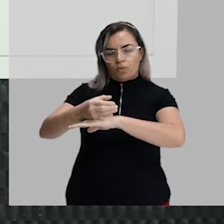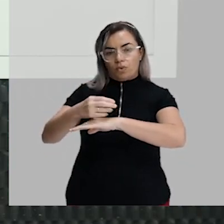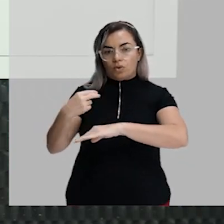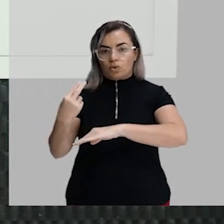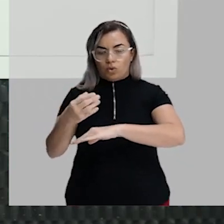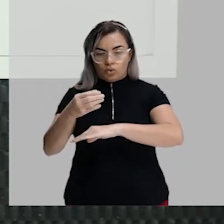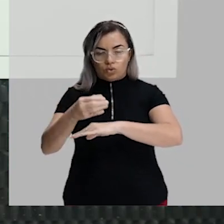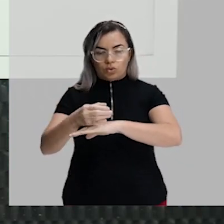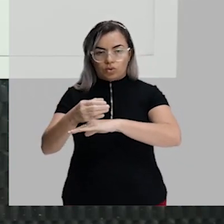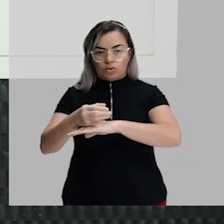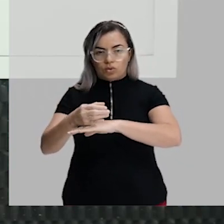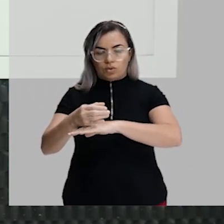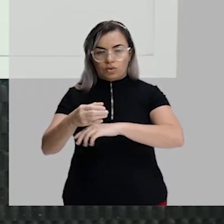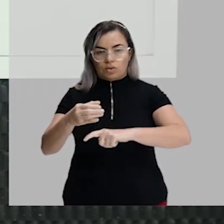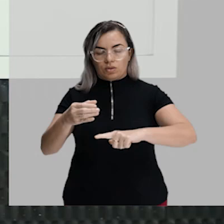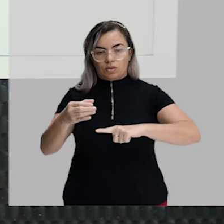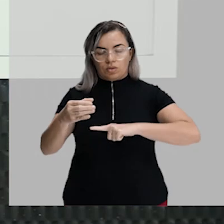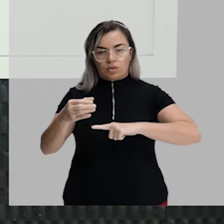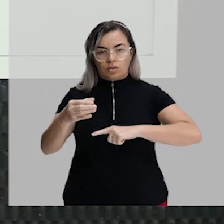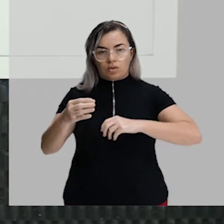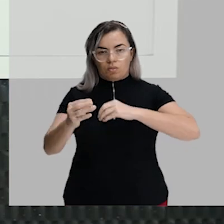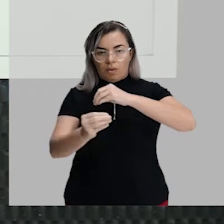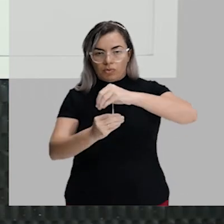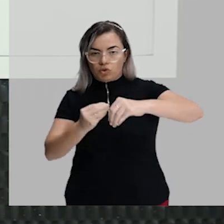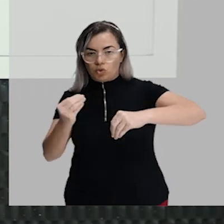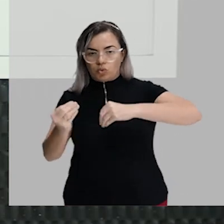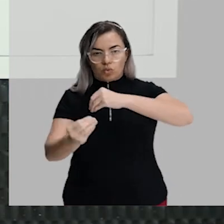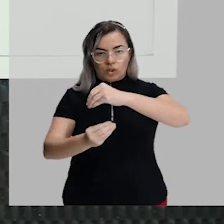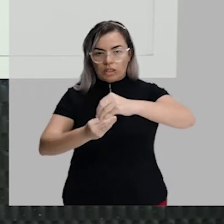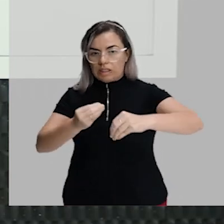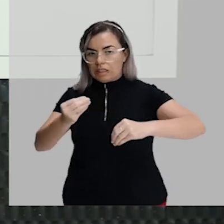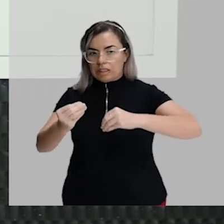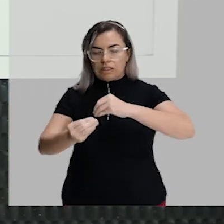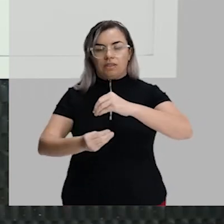temos uma mistura, né?